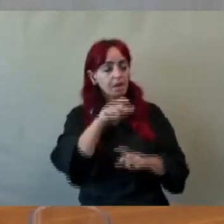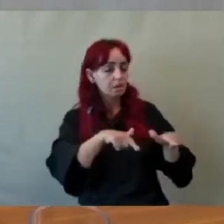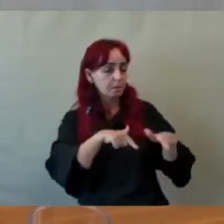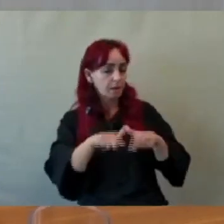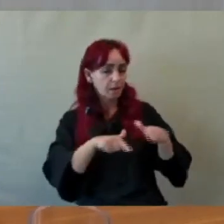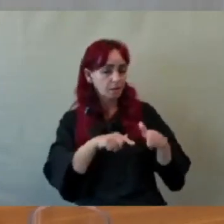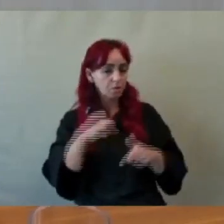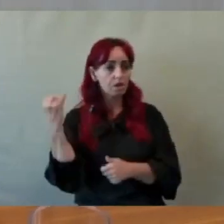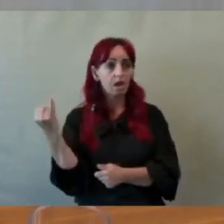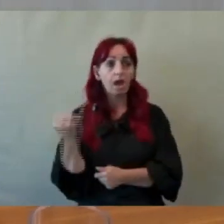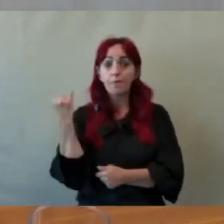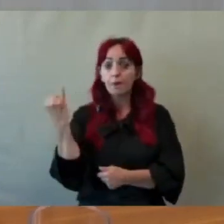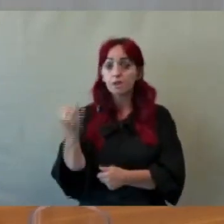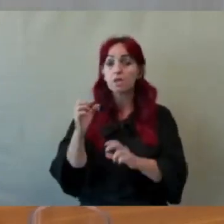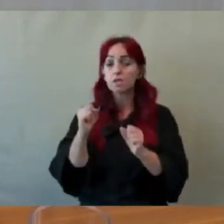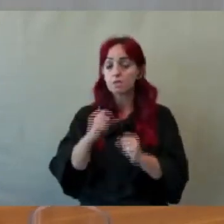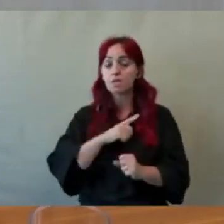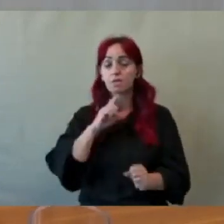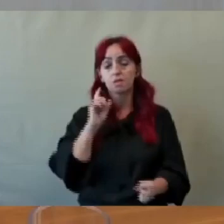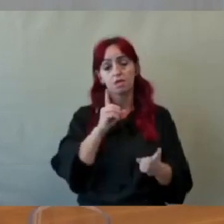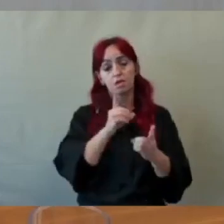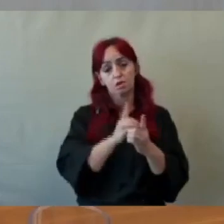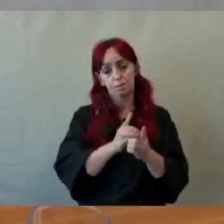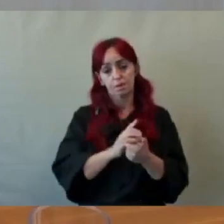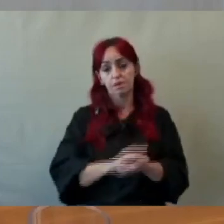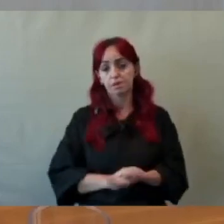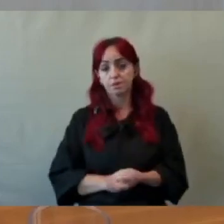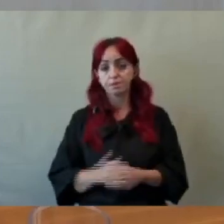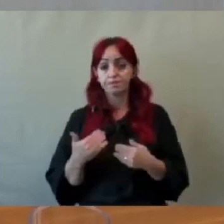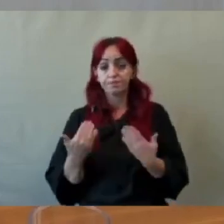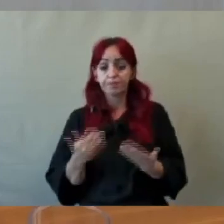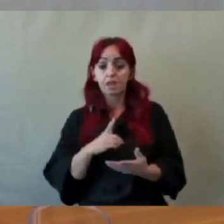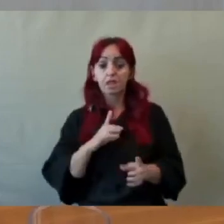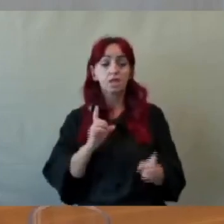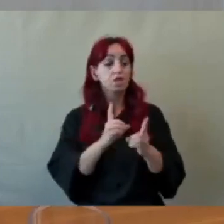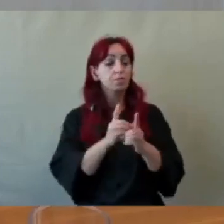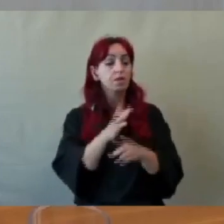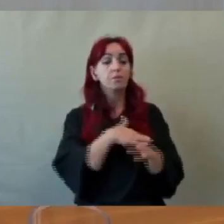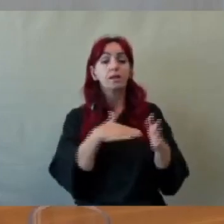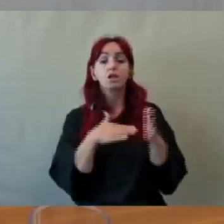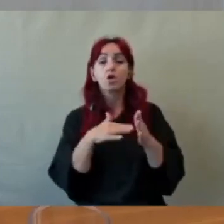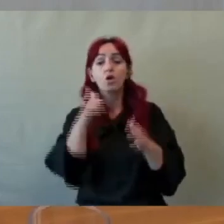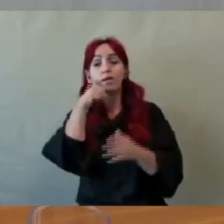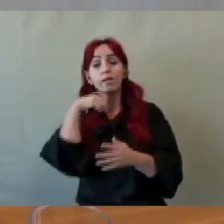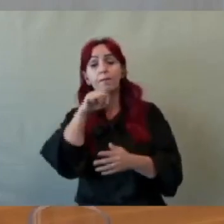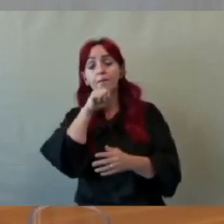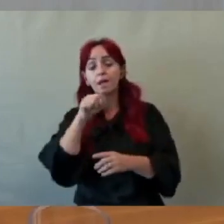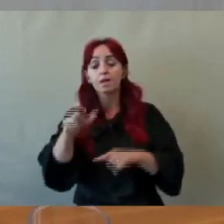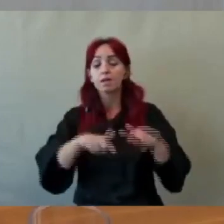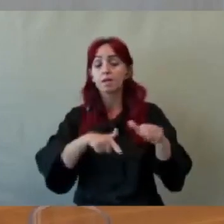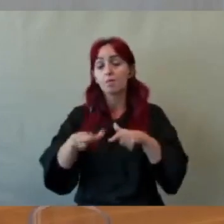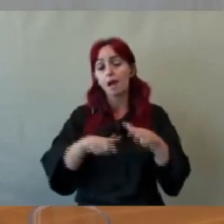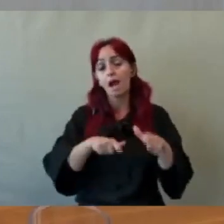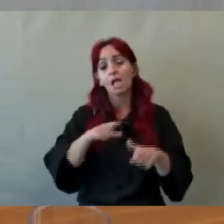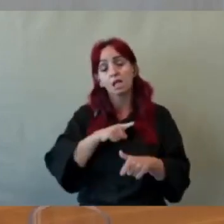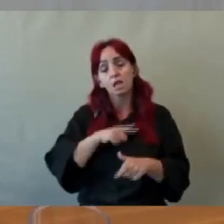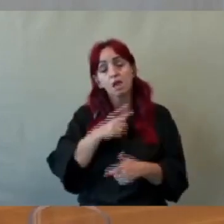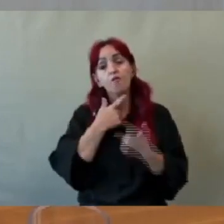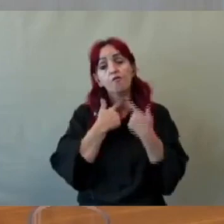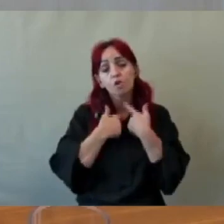possa ter esse atendimento. E ter esse atendimento para toda mãe trabalhadora que tem esse interesse, né? Assim, a